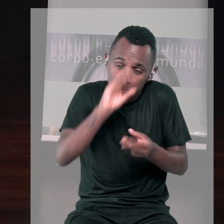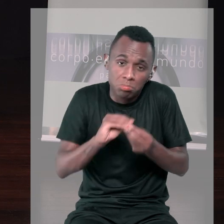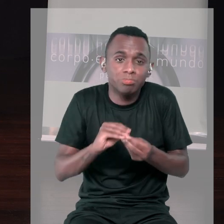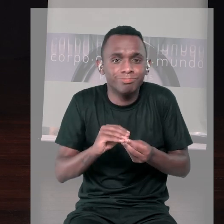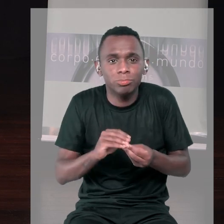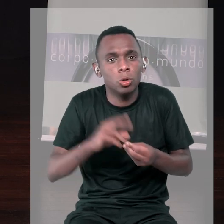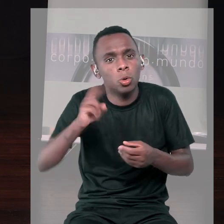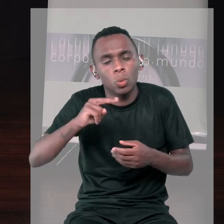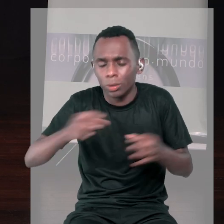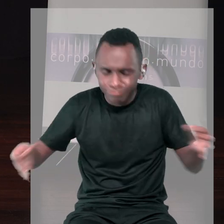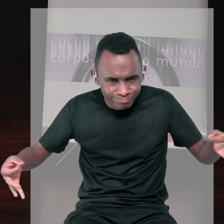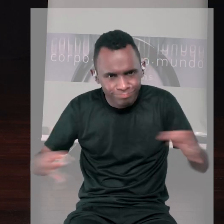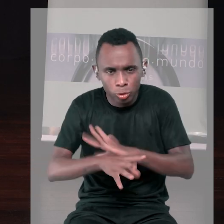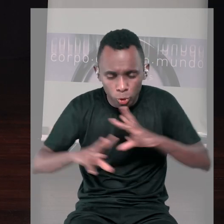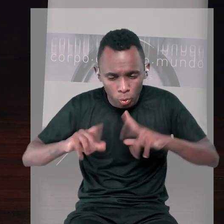jamais absoluta.